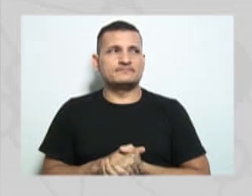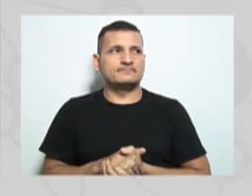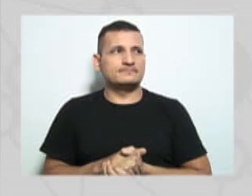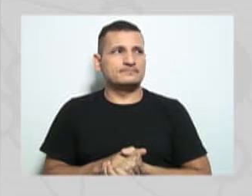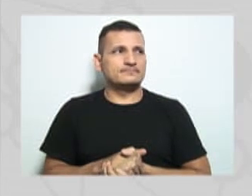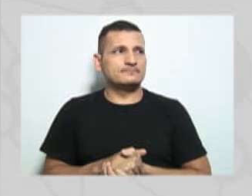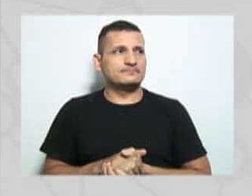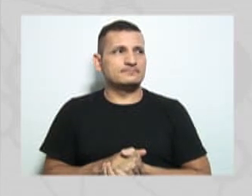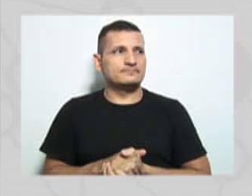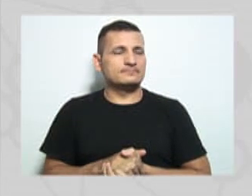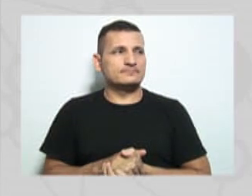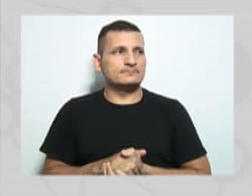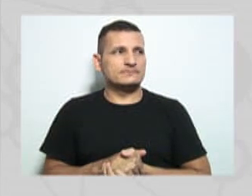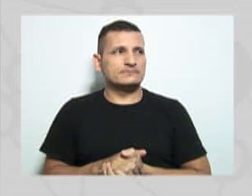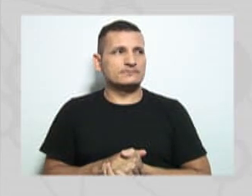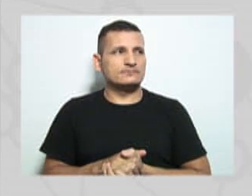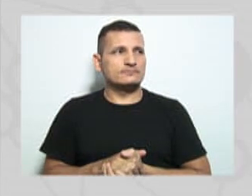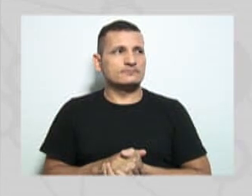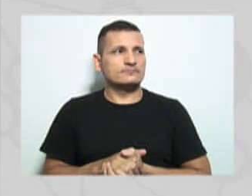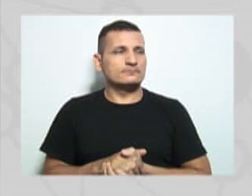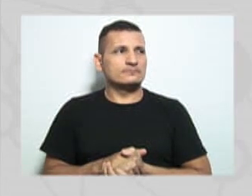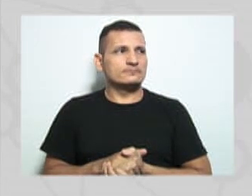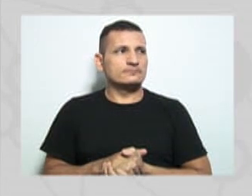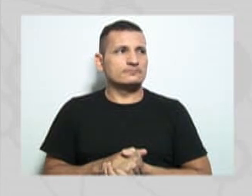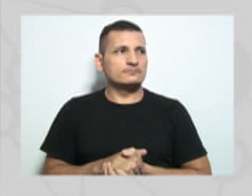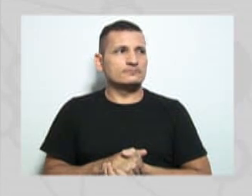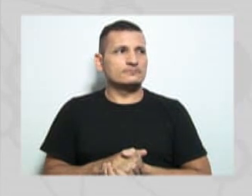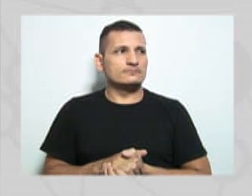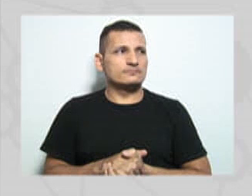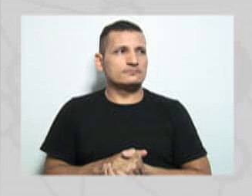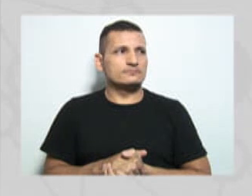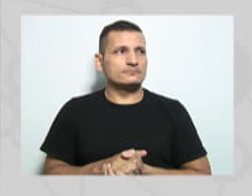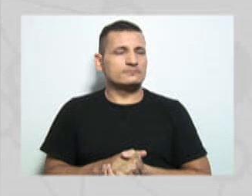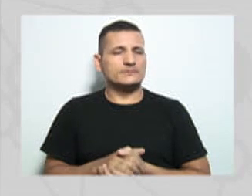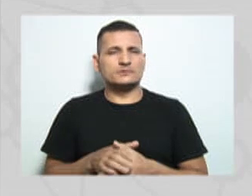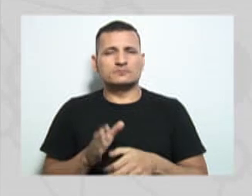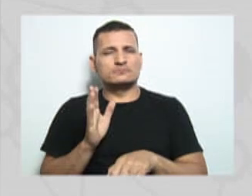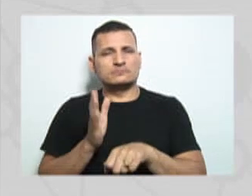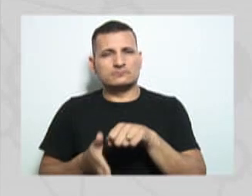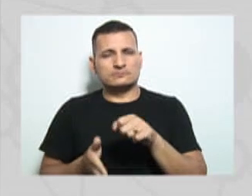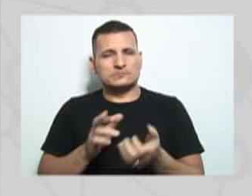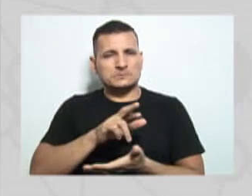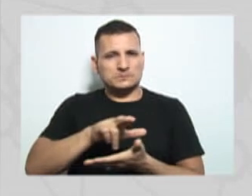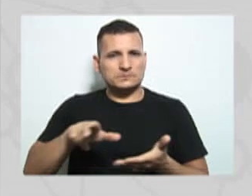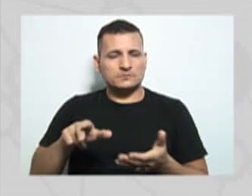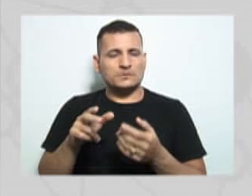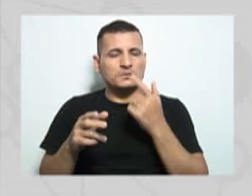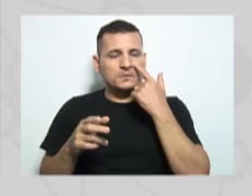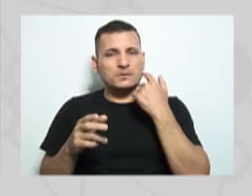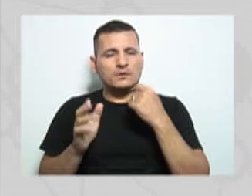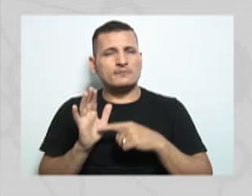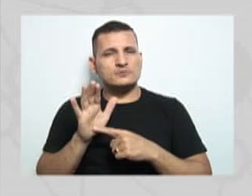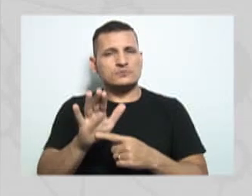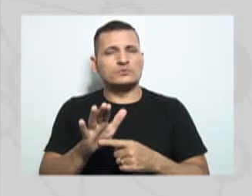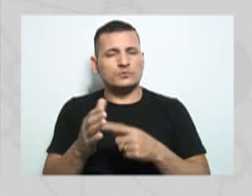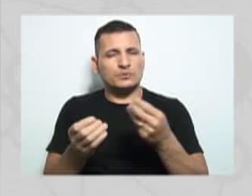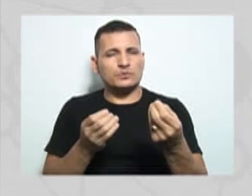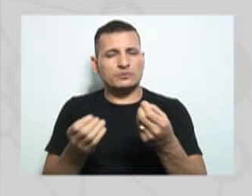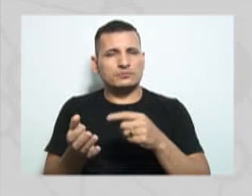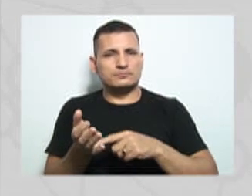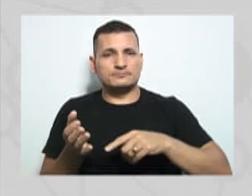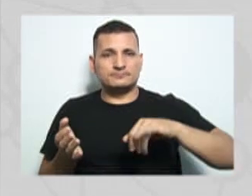Aí eles apresentaram aqui especificando como é que funciona a questão da